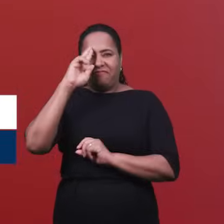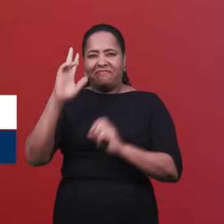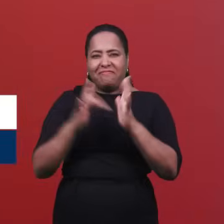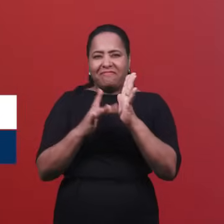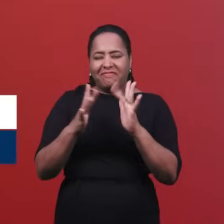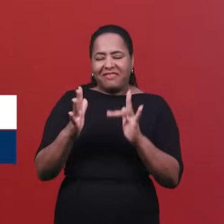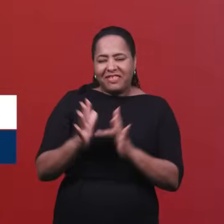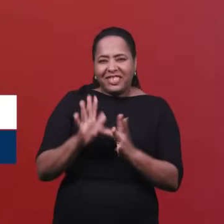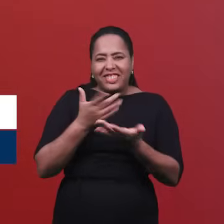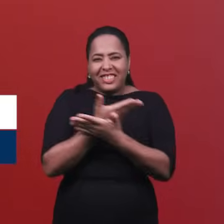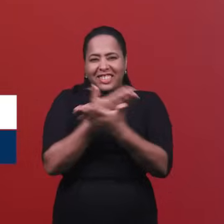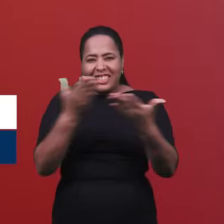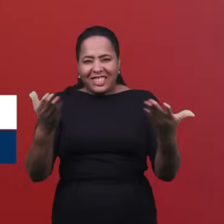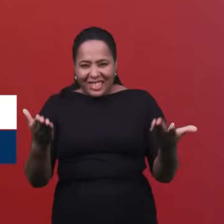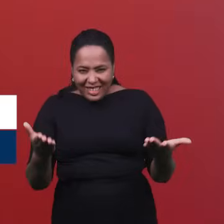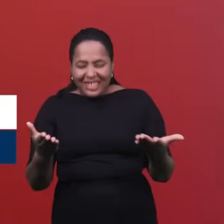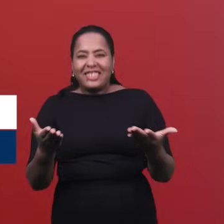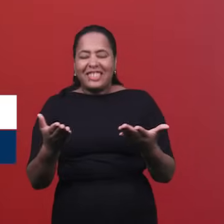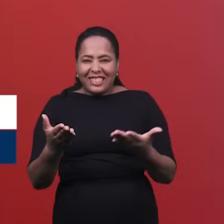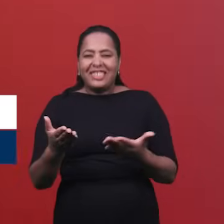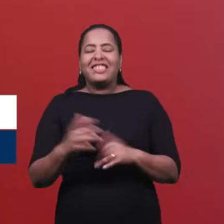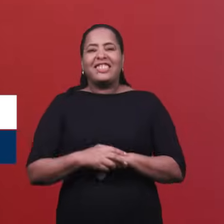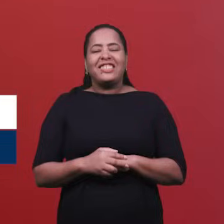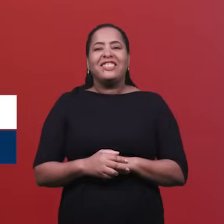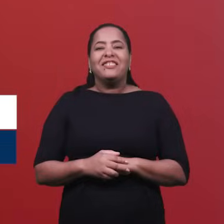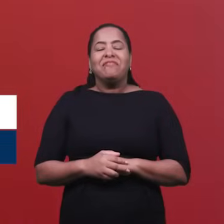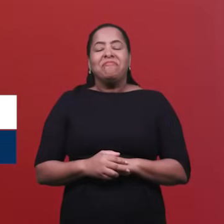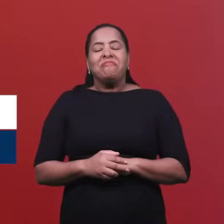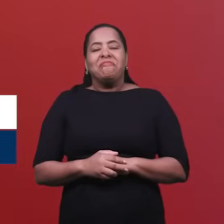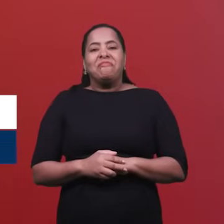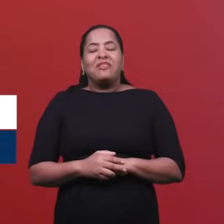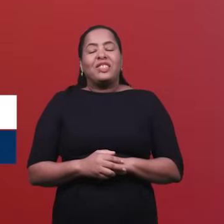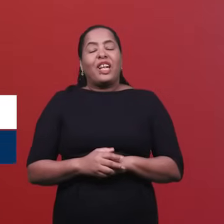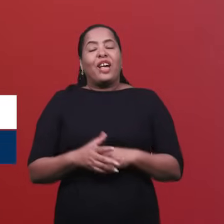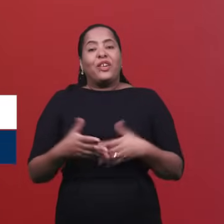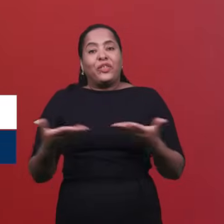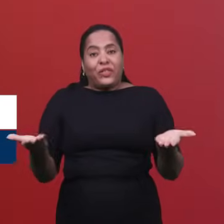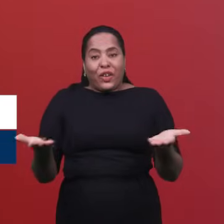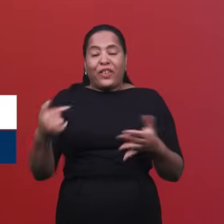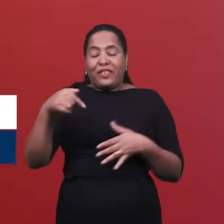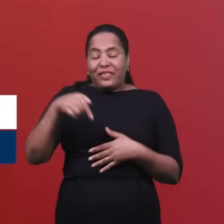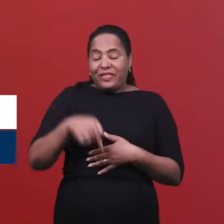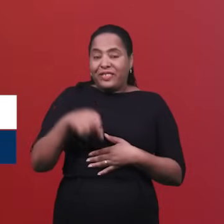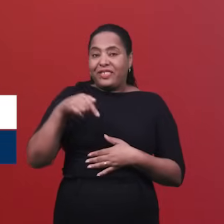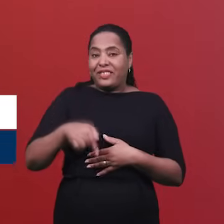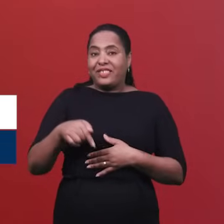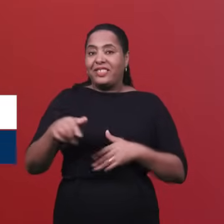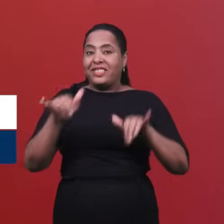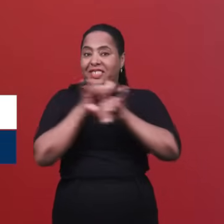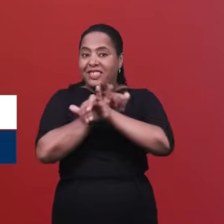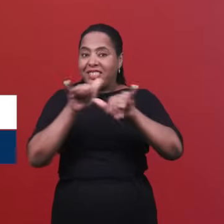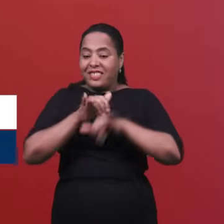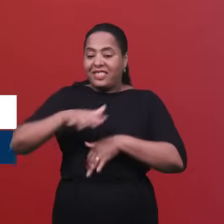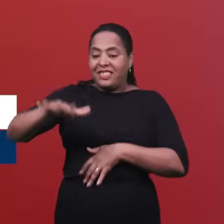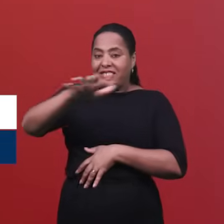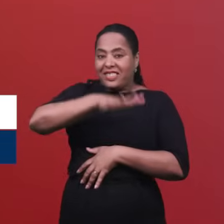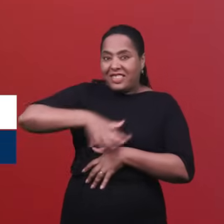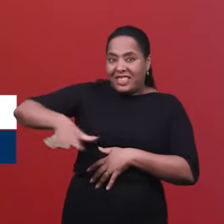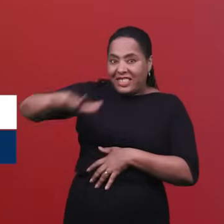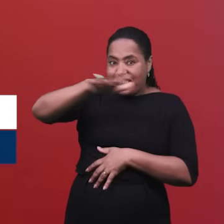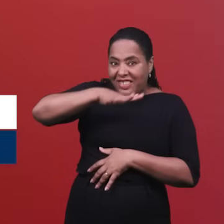Senhor Jesus, irmão Jorge. A paz do Senhor Jesus a todos os irmãos. Mais uma semana estamos aqui para trazer as notícias da nossa